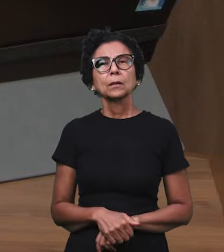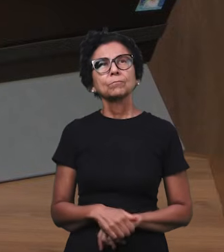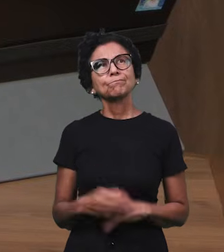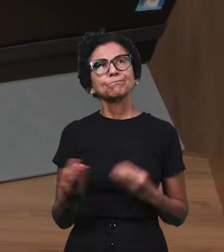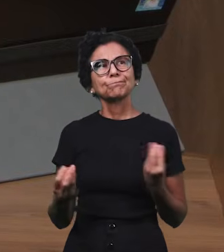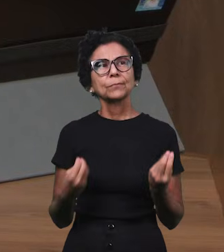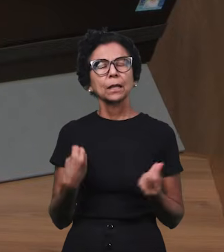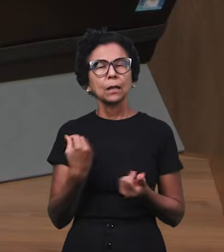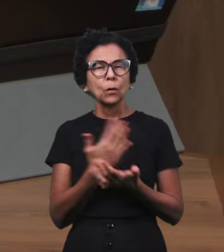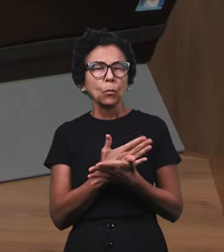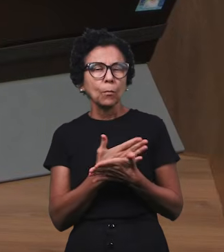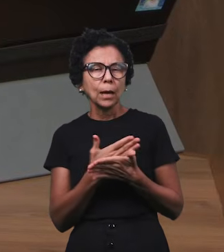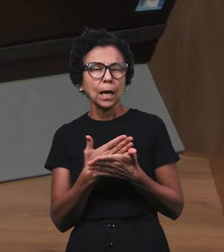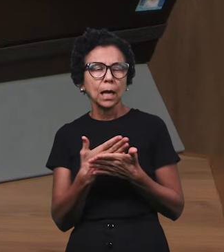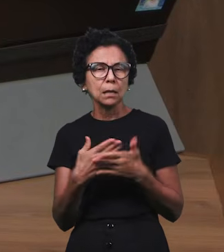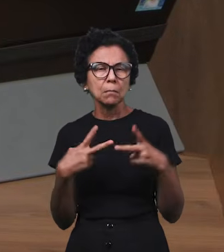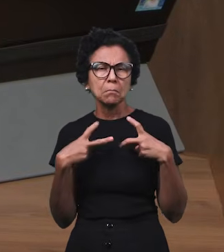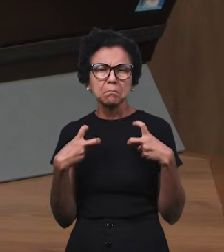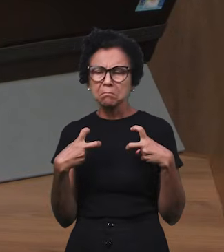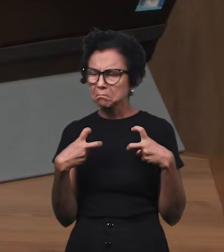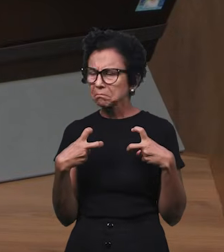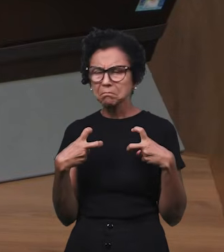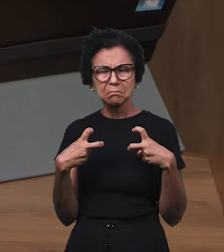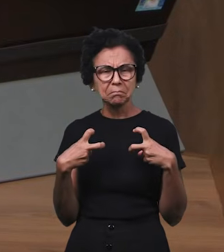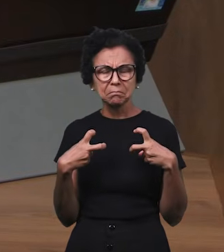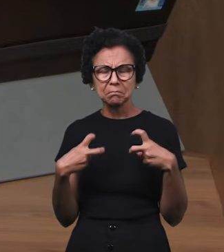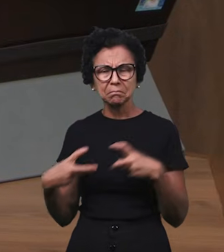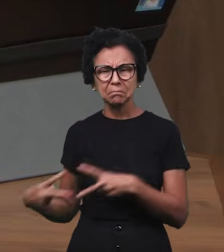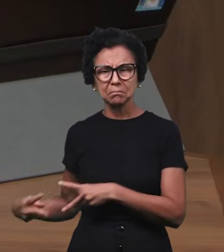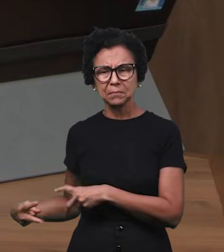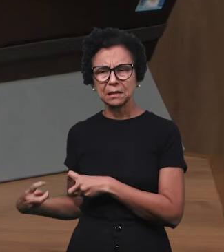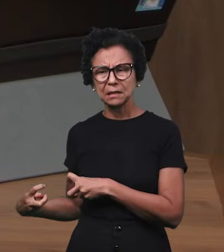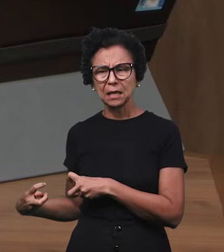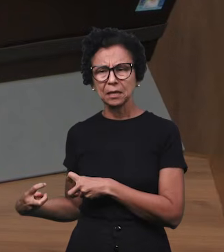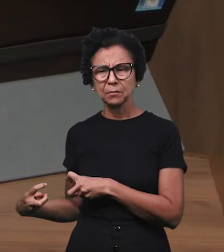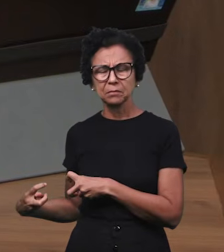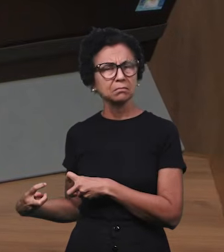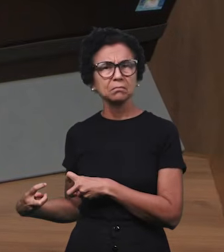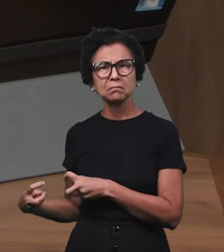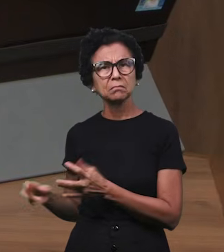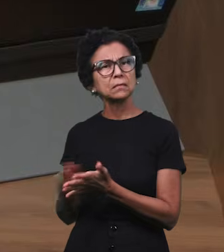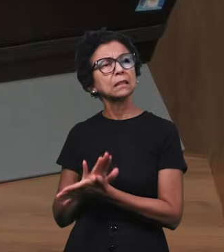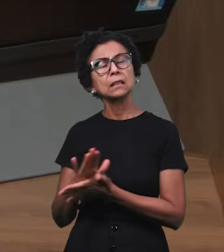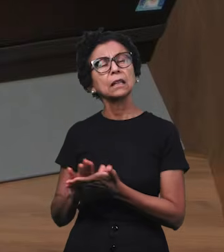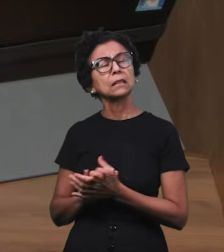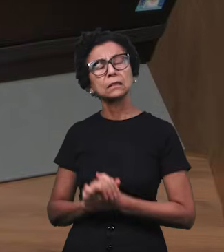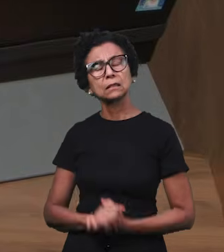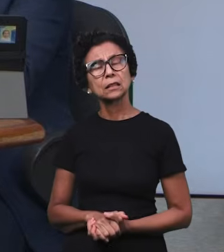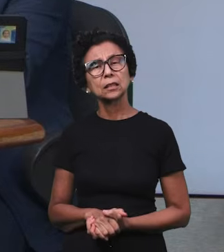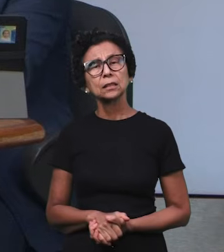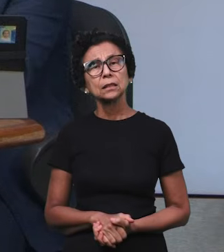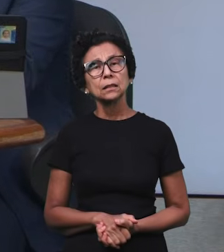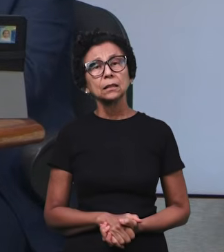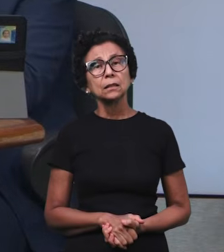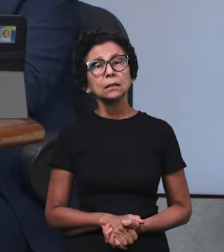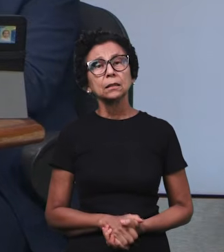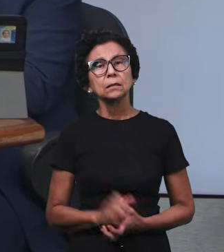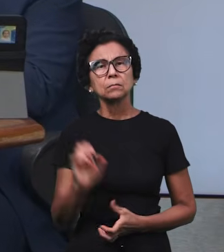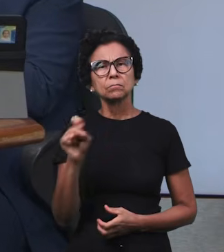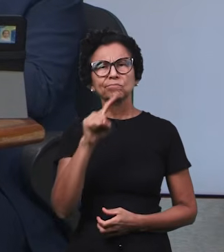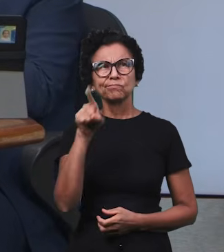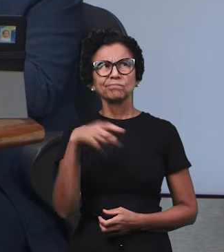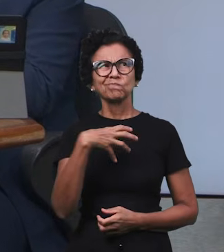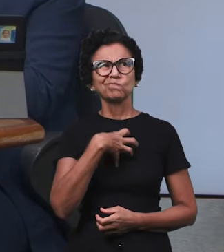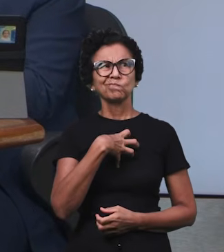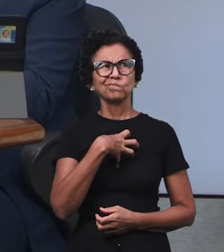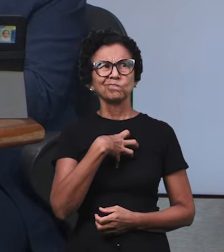atua ali de forma silenciosa, certo? Mas quando dá sintomas, o que a nossa população que está nos assistindo, o que